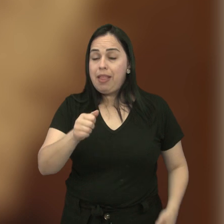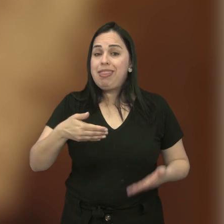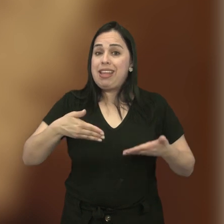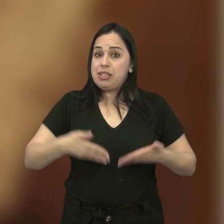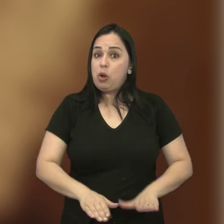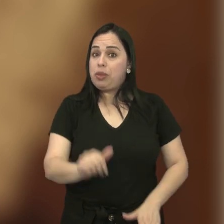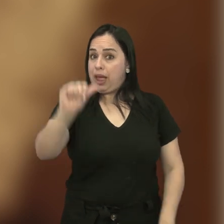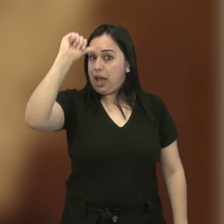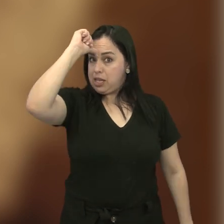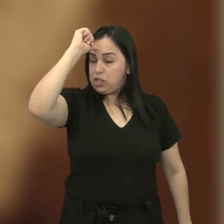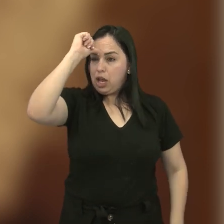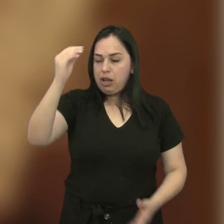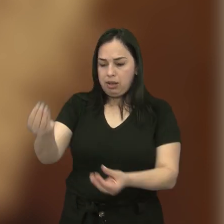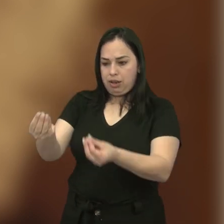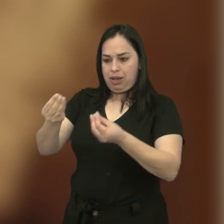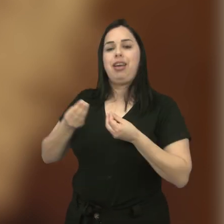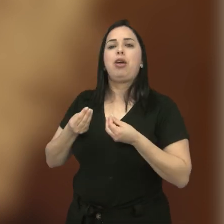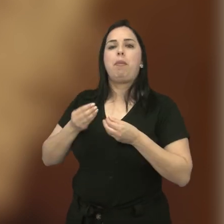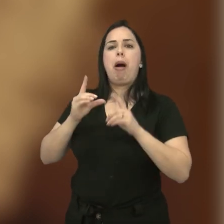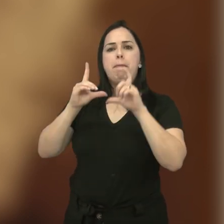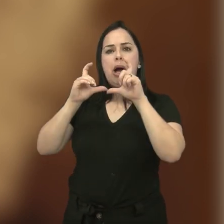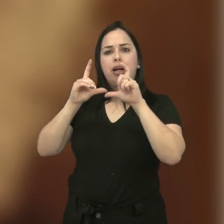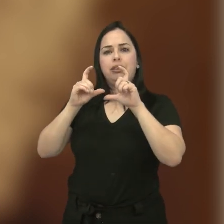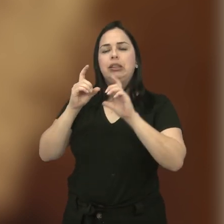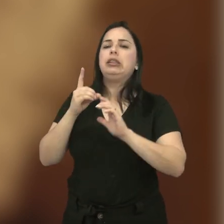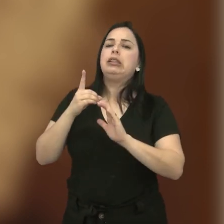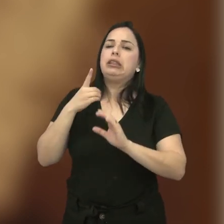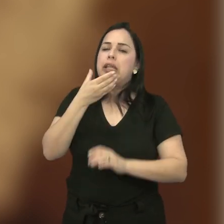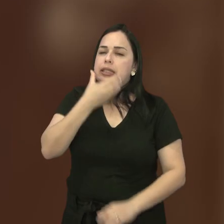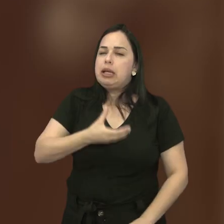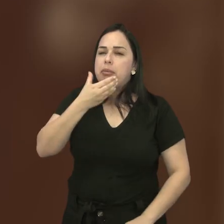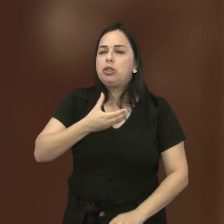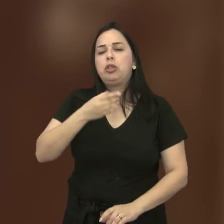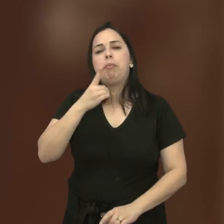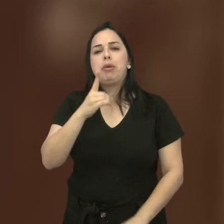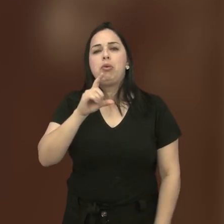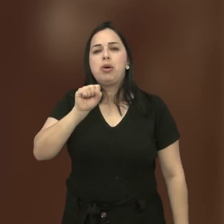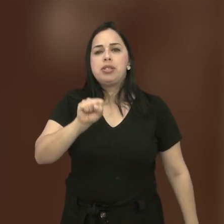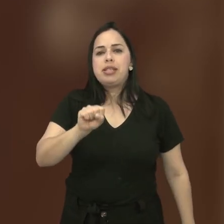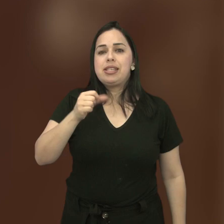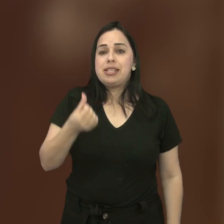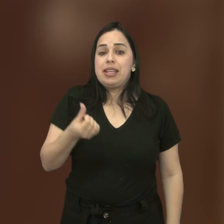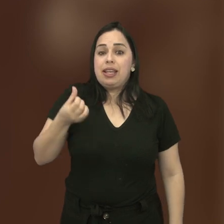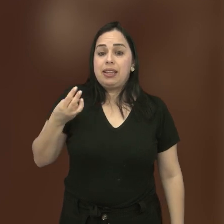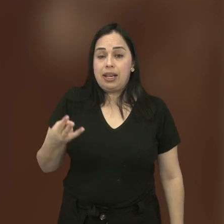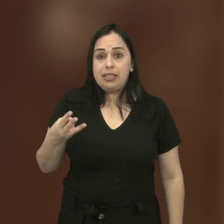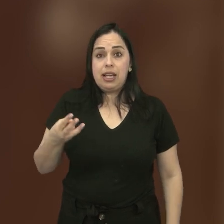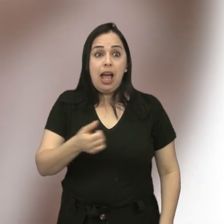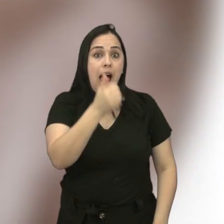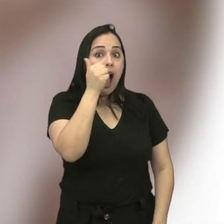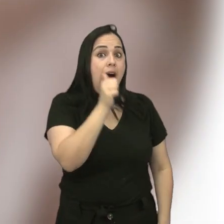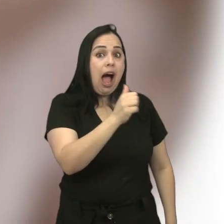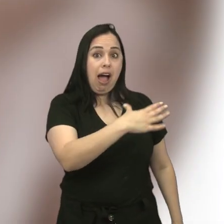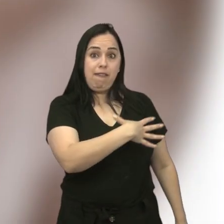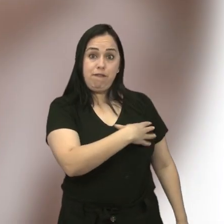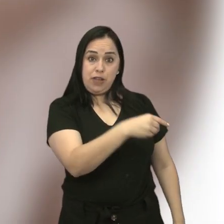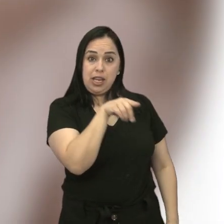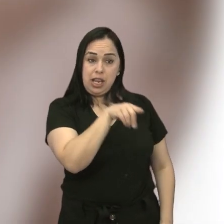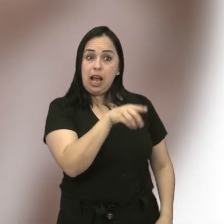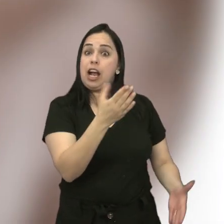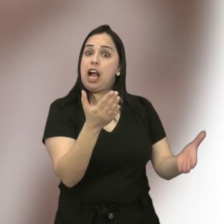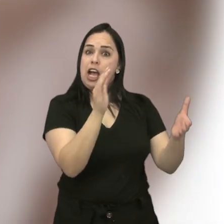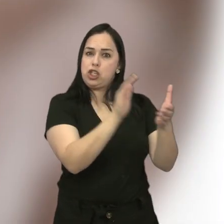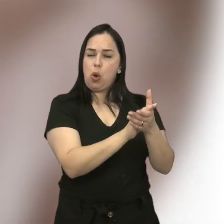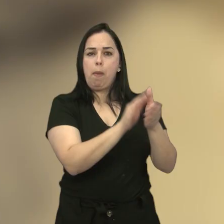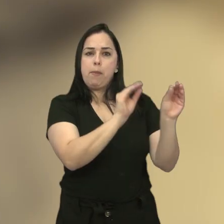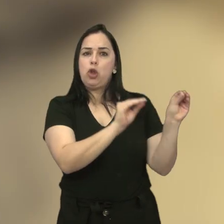uma máquina fotográfica em dezembro de 1863, um presente dado por sua filha única, que após casar e